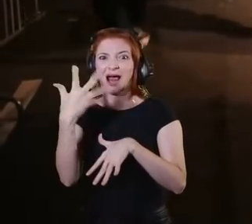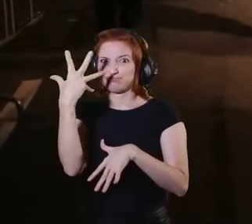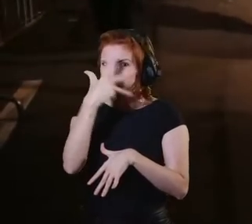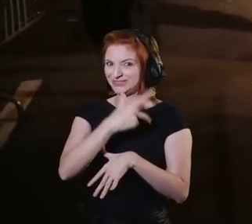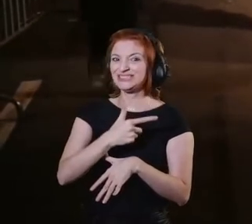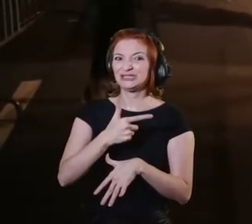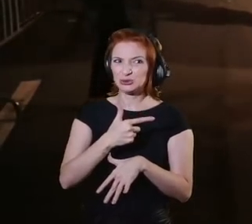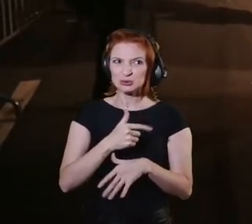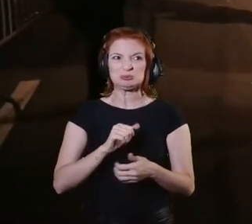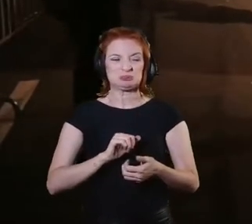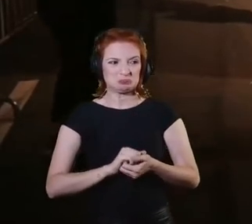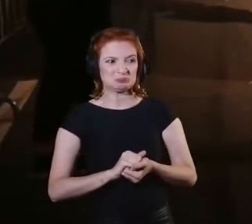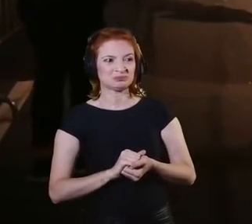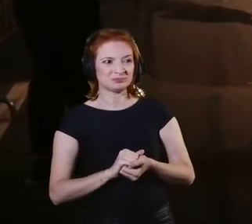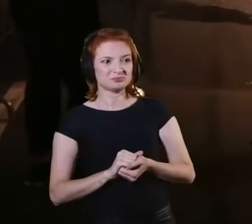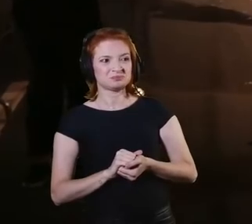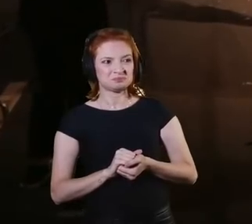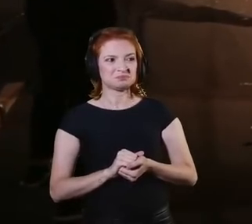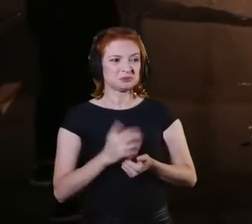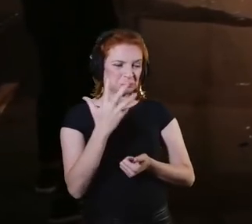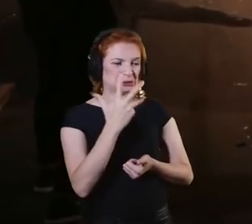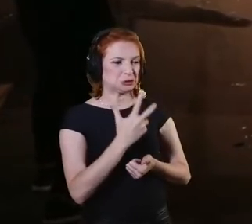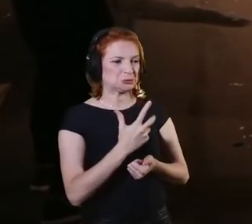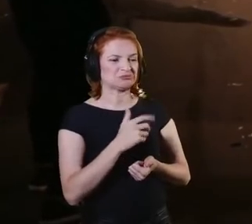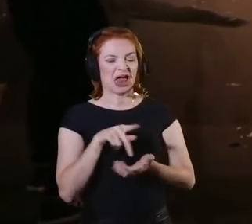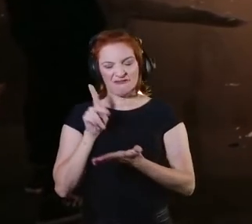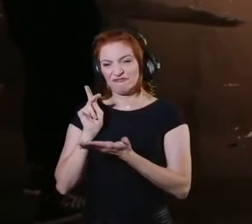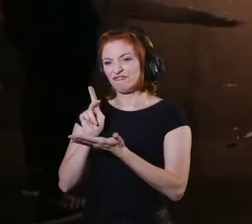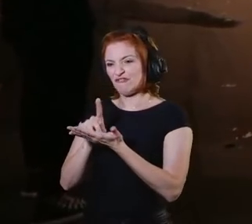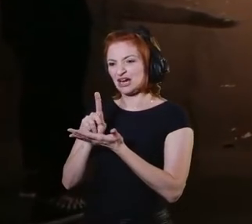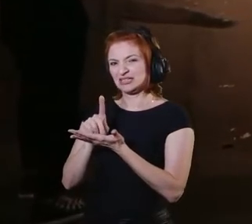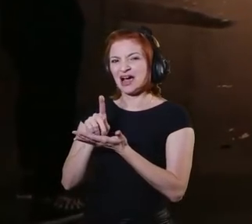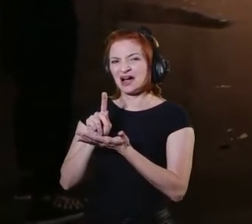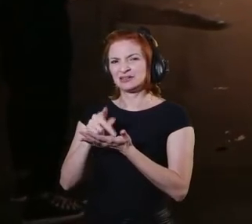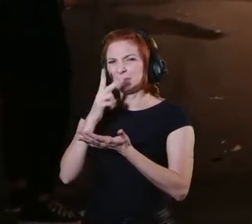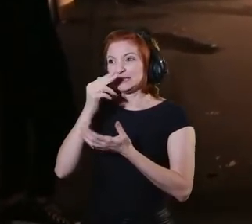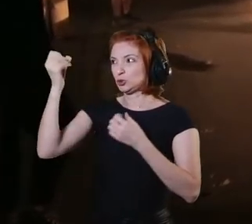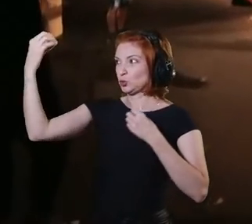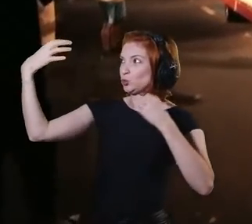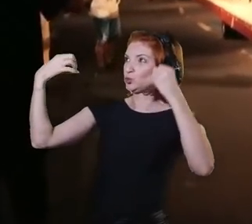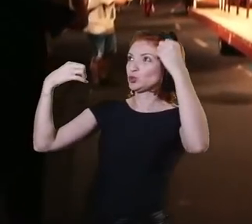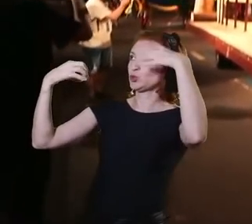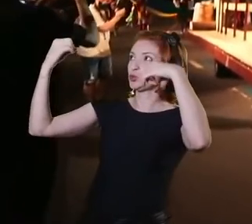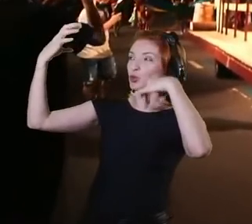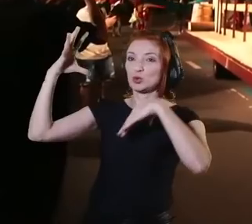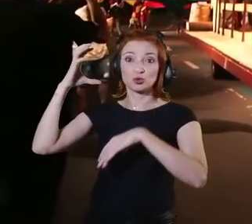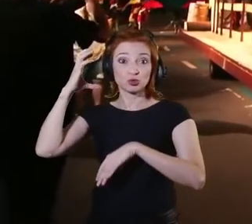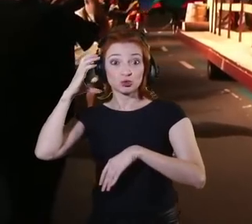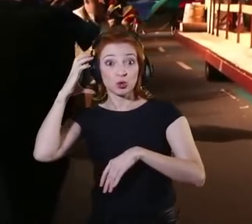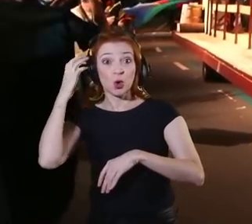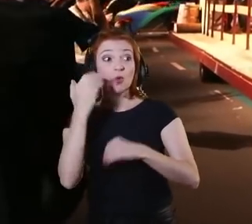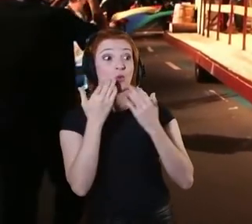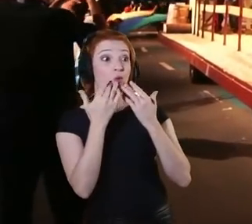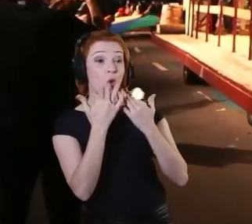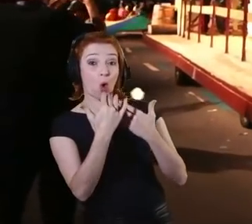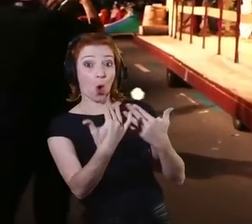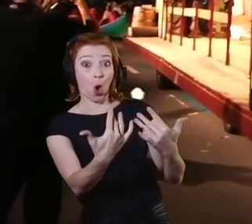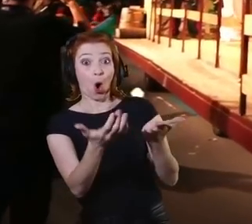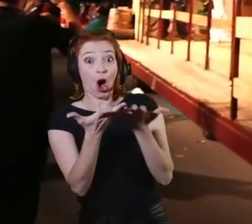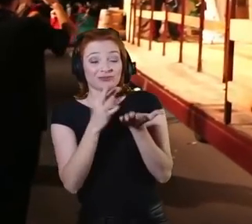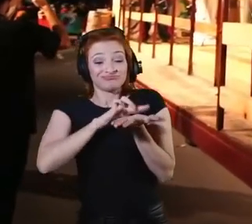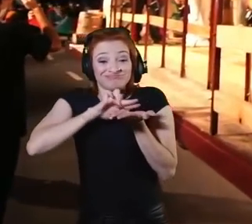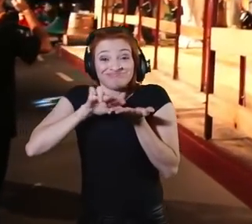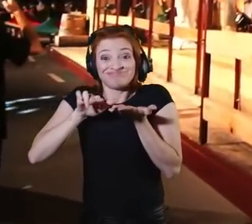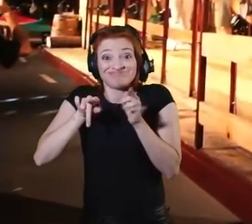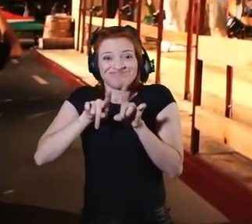Muito lindo. Muito bonito. É verdadeiramente um jogo de luz, som, cor e um grande espetáculo.